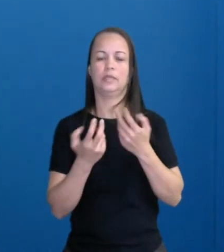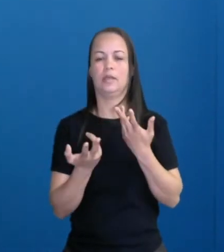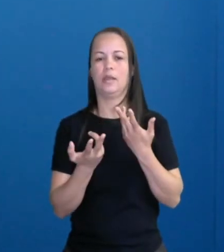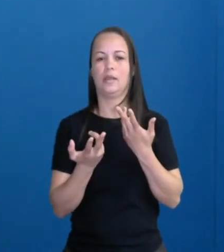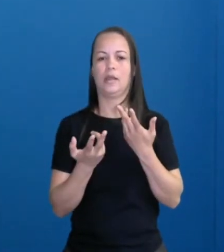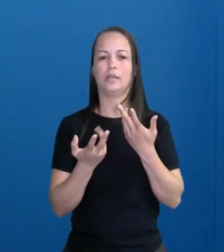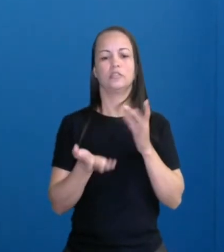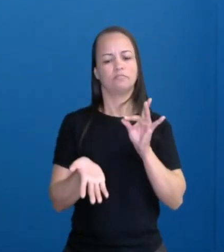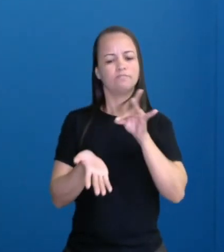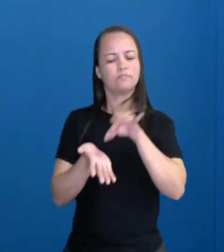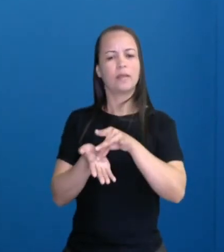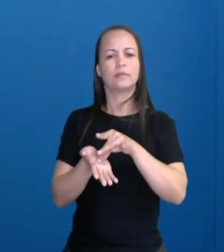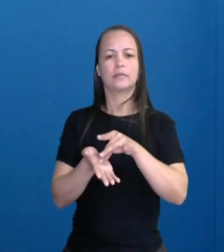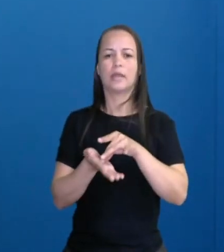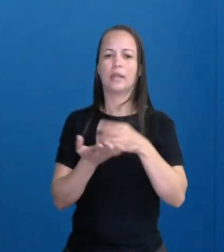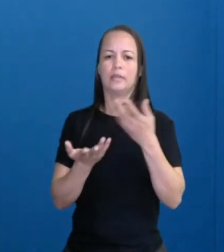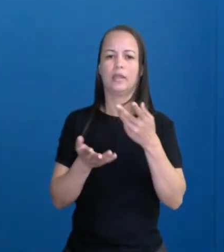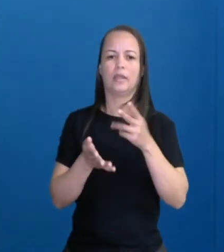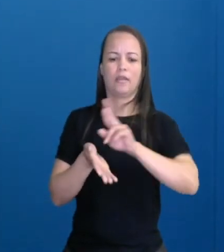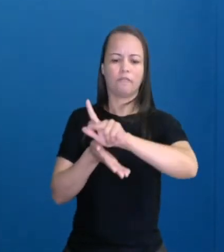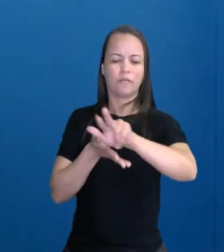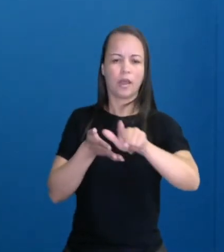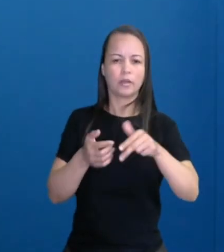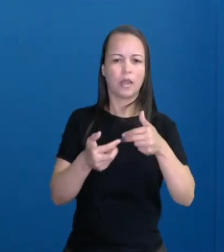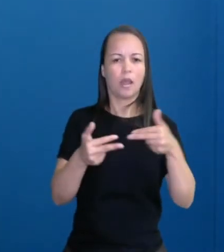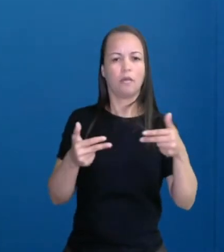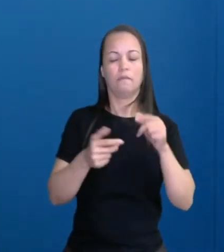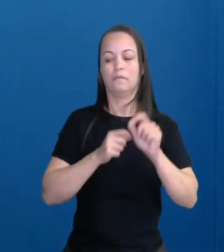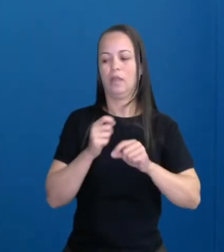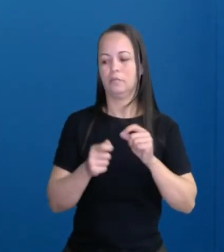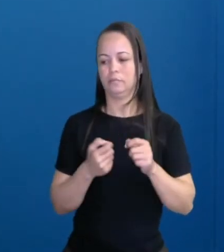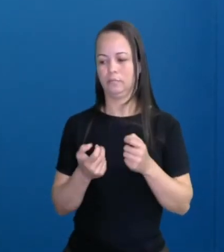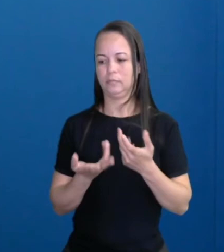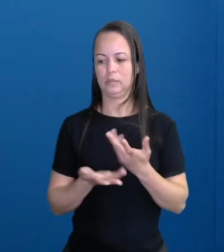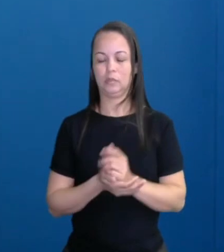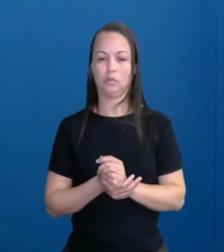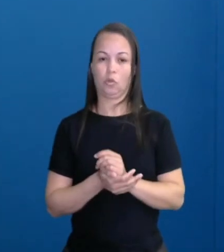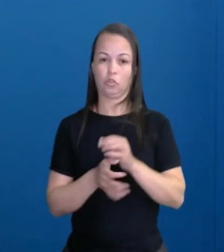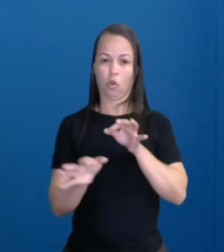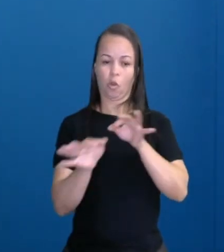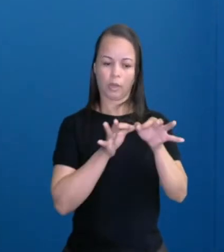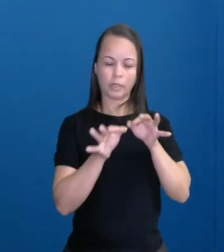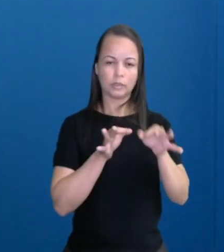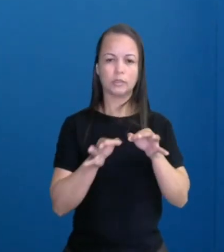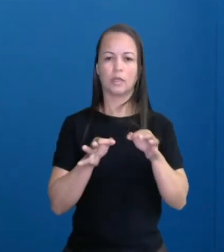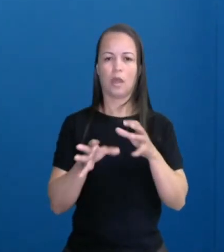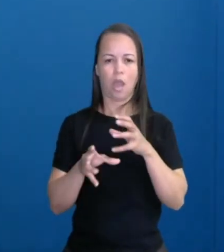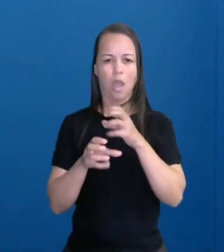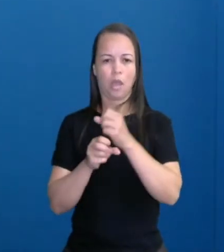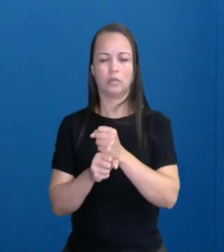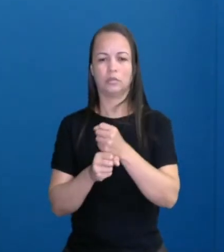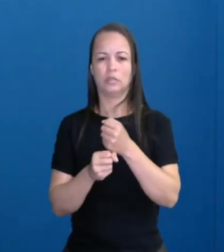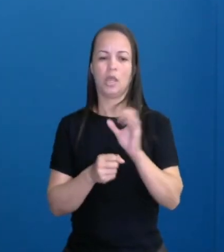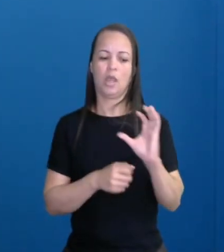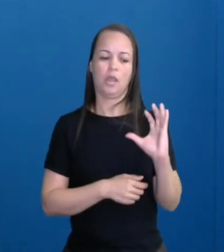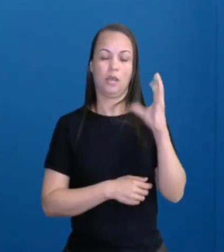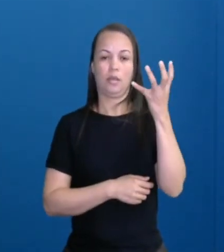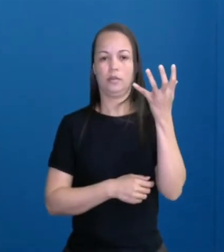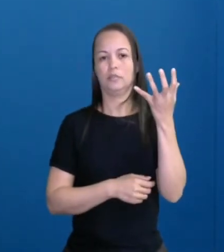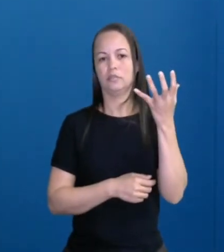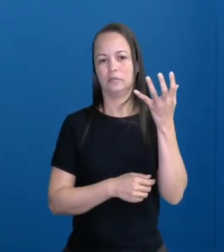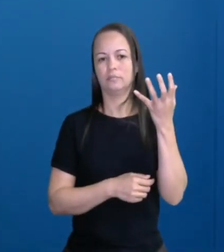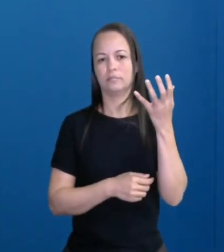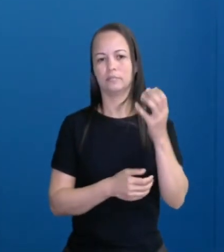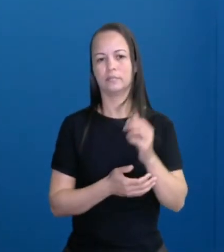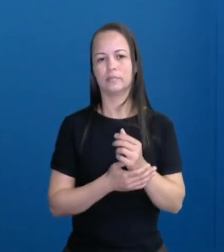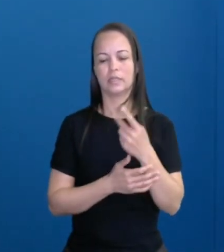variável. Ao substituir os valores conhecidos aqui, nós montamos a nossa proporção e